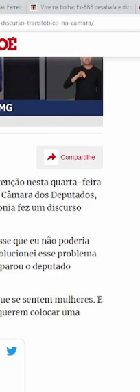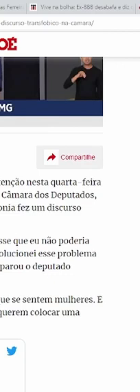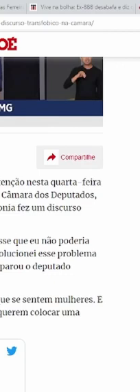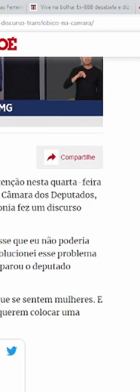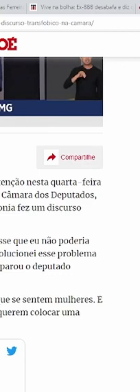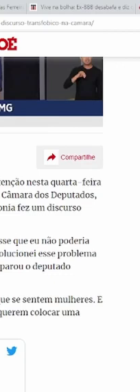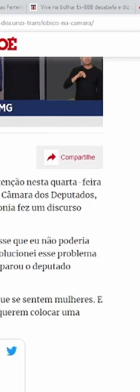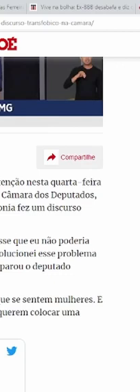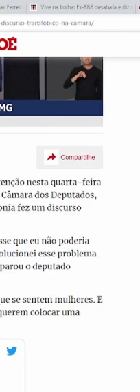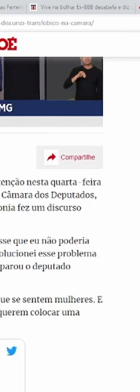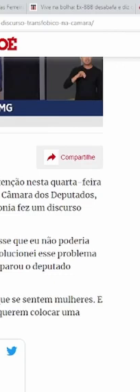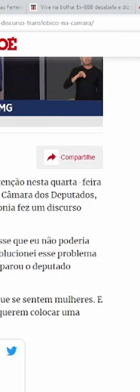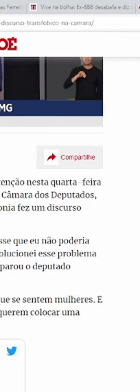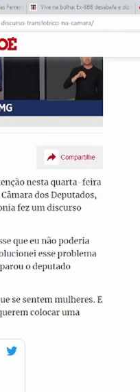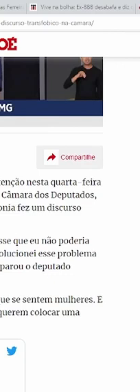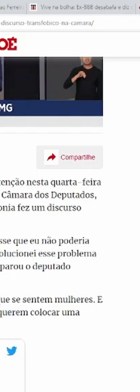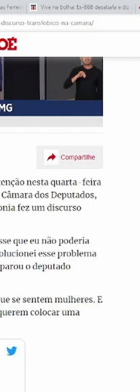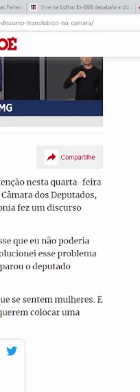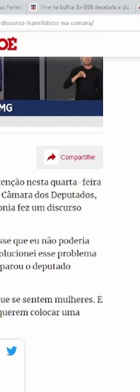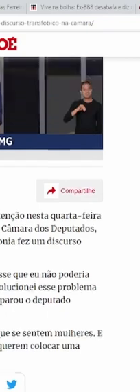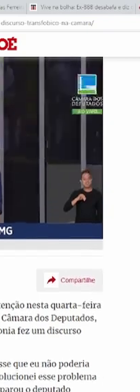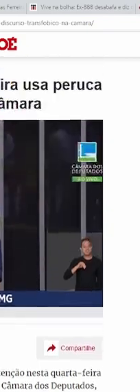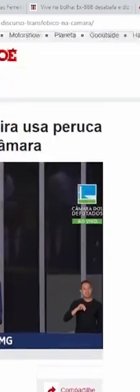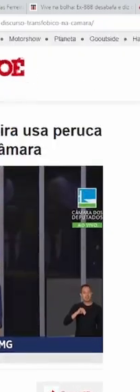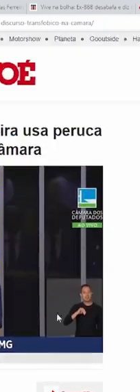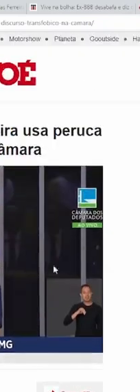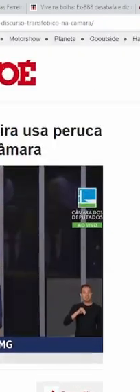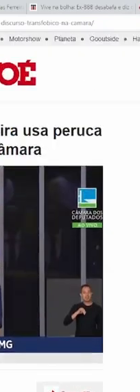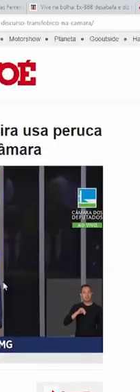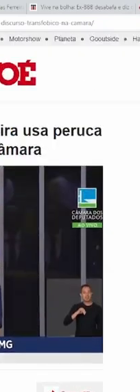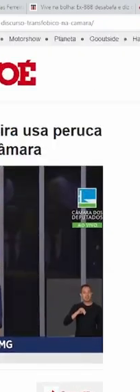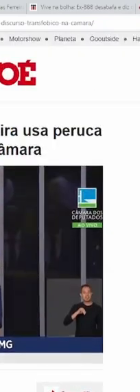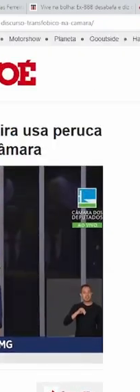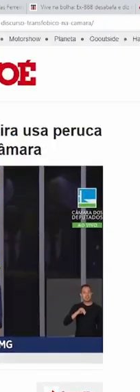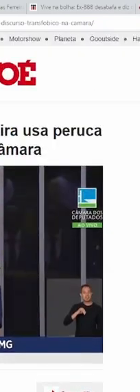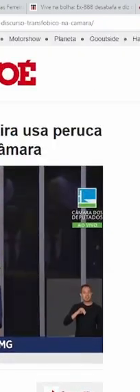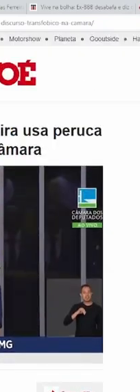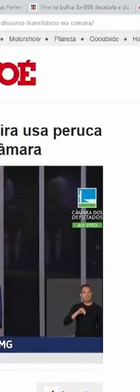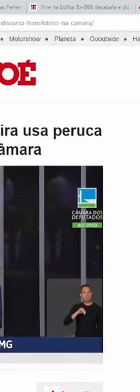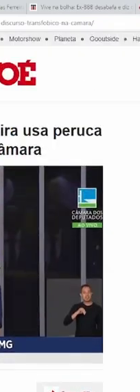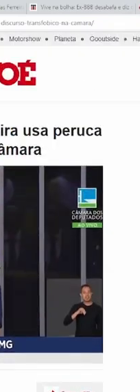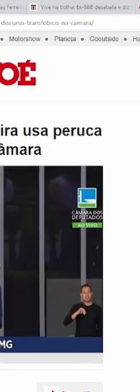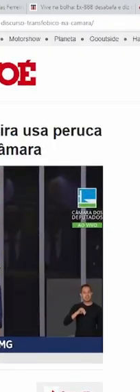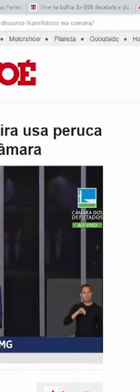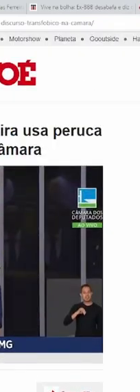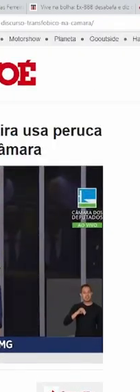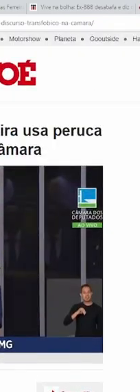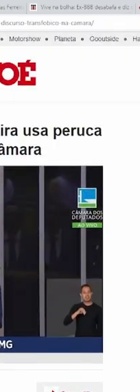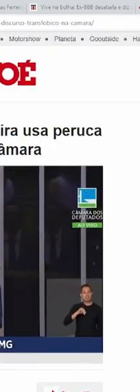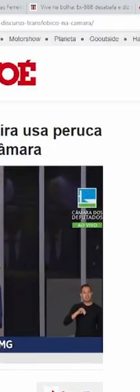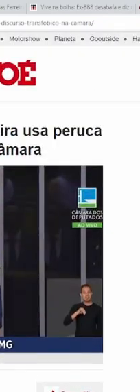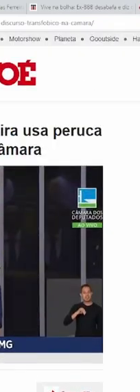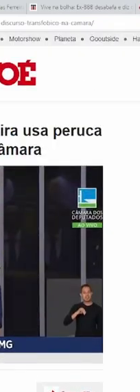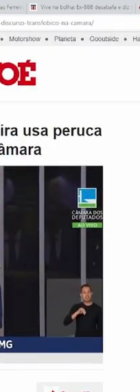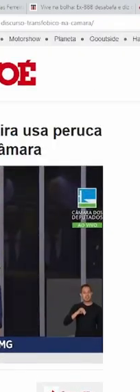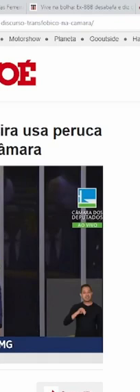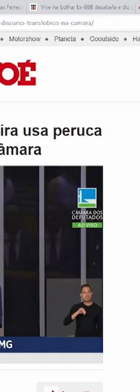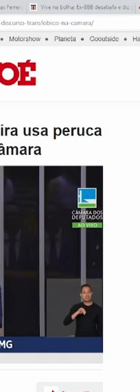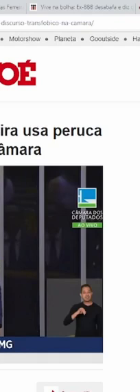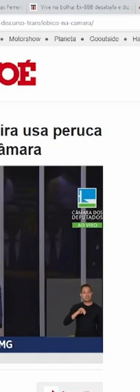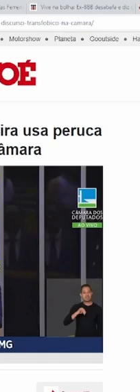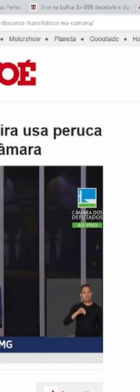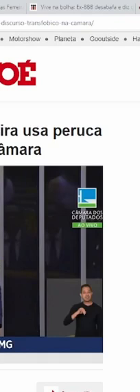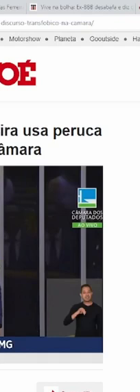o cara não pode expressar a sua opinião né É lógico o pessoal tá muito chateado porque ele usou uma forma Digamos um pouco teatral para